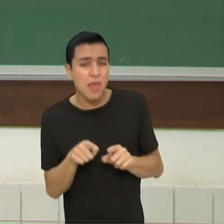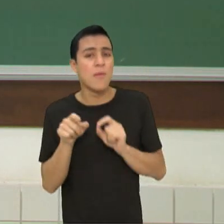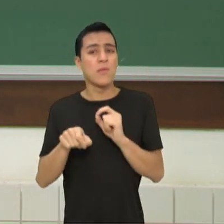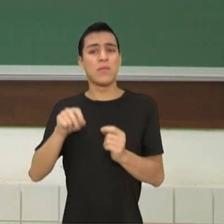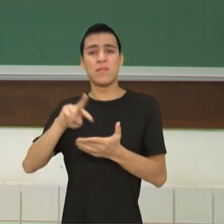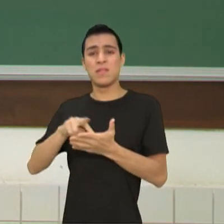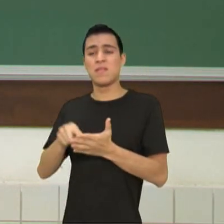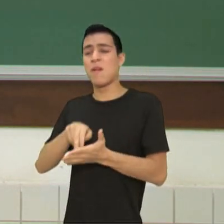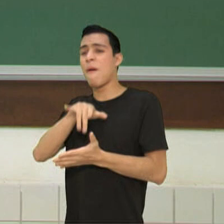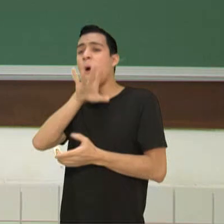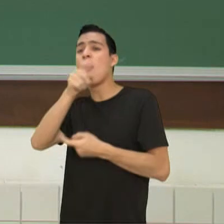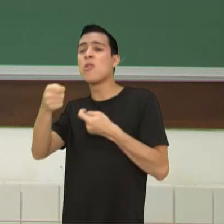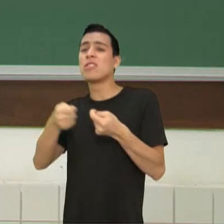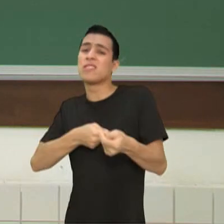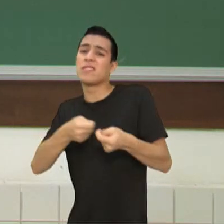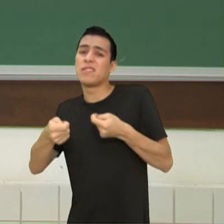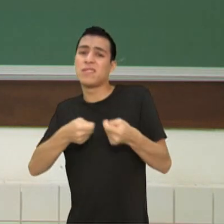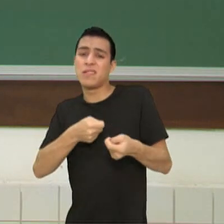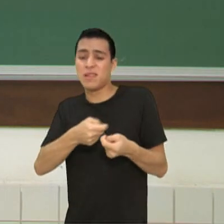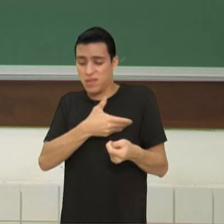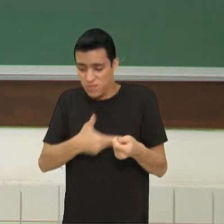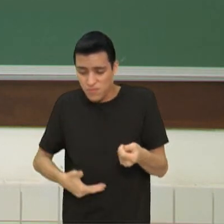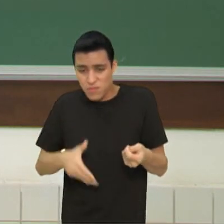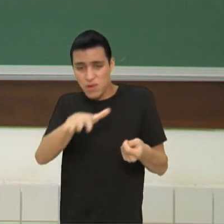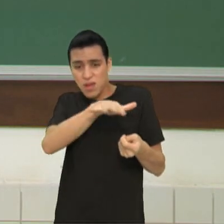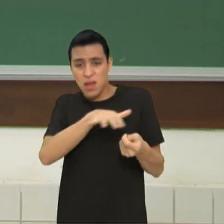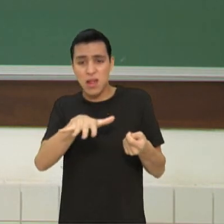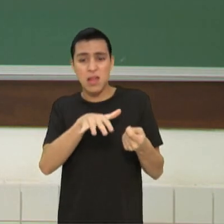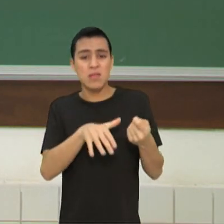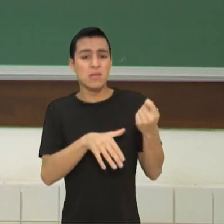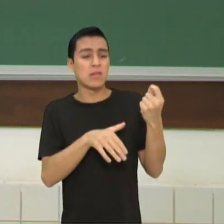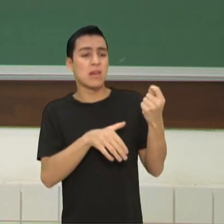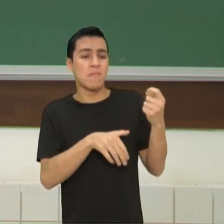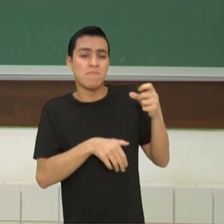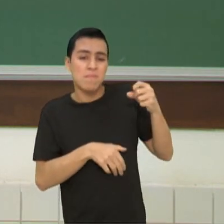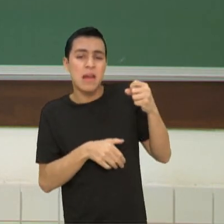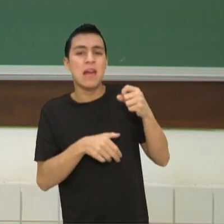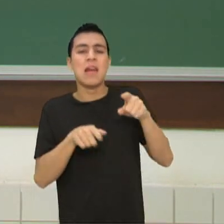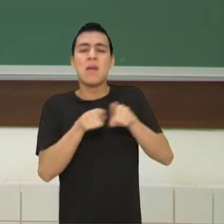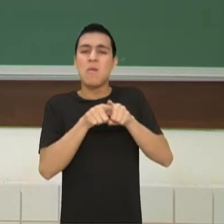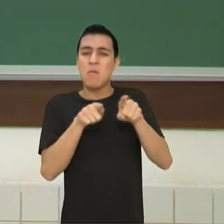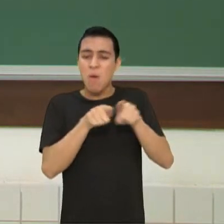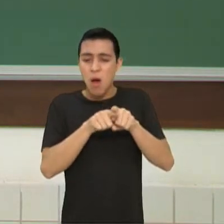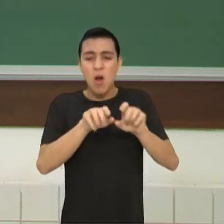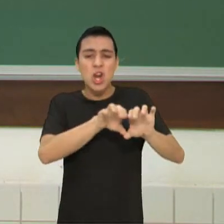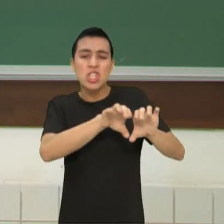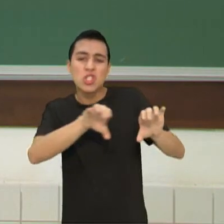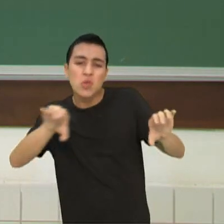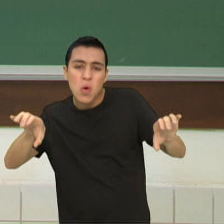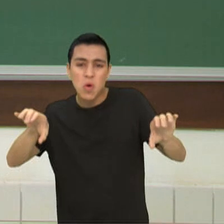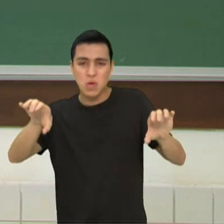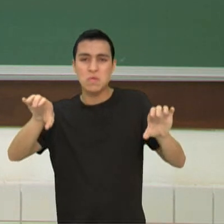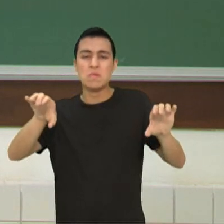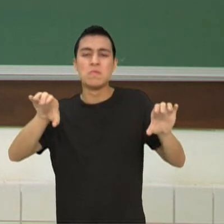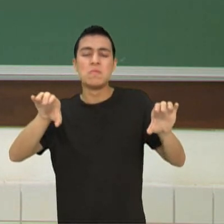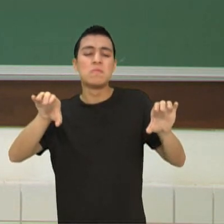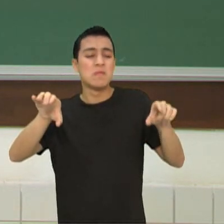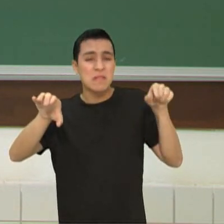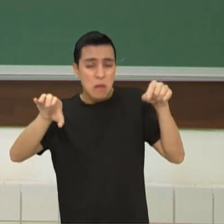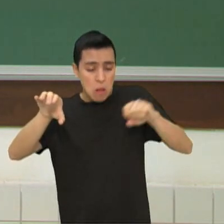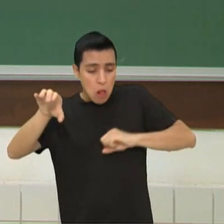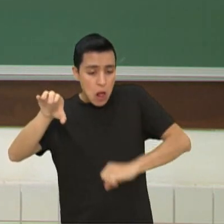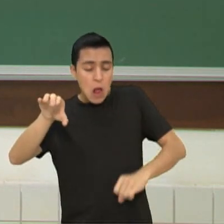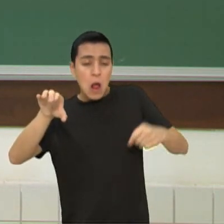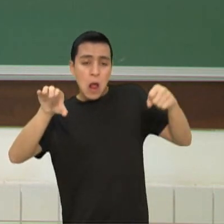gestão gestão pública de dejetos humanos. Então, o esgoto que sai das casas é